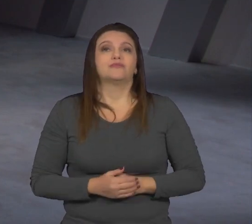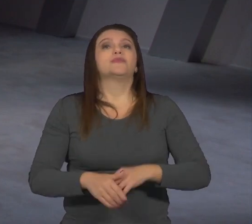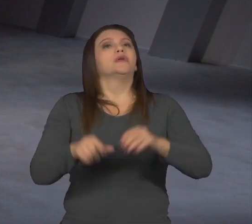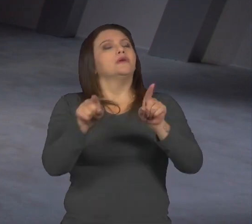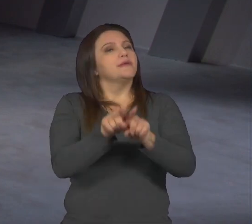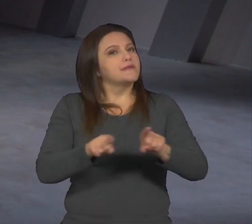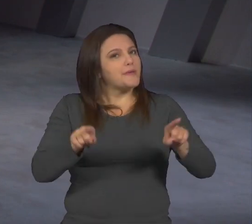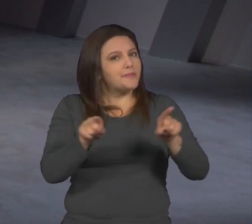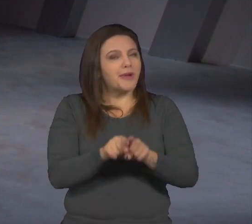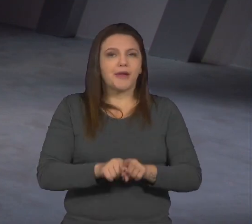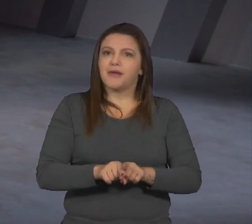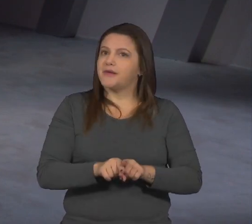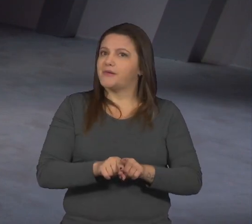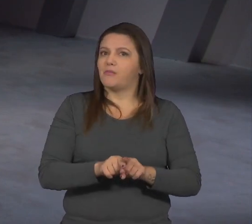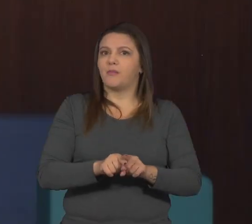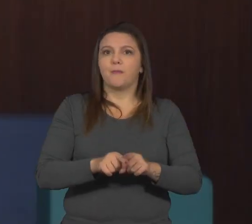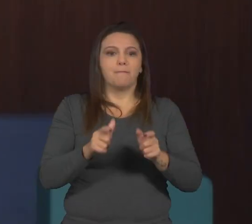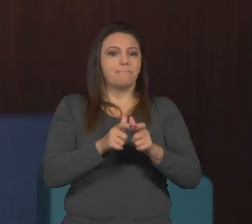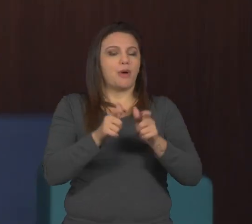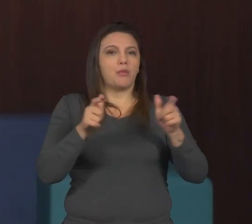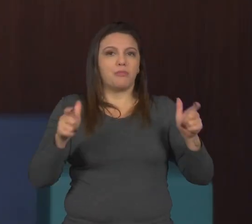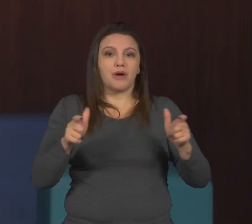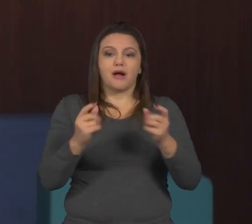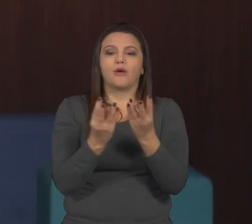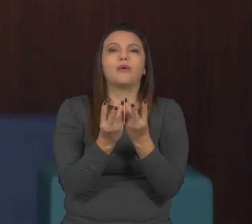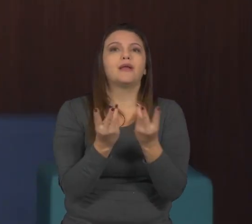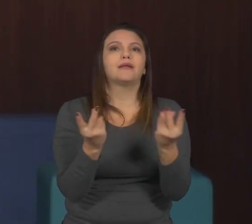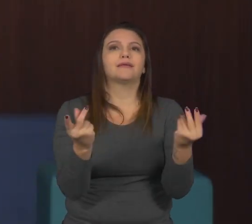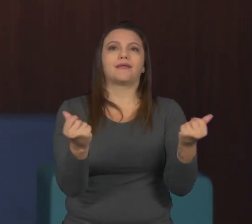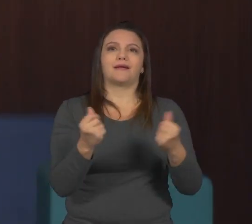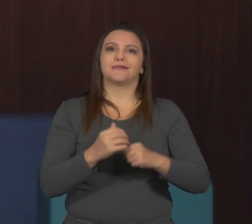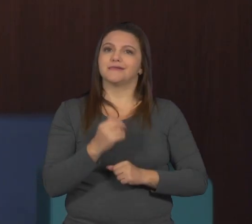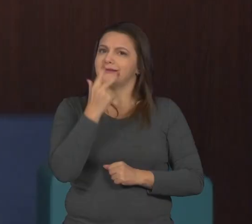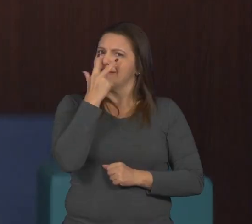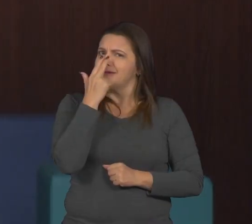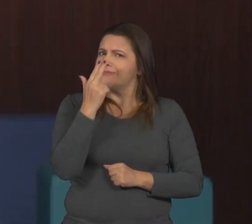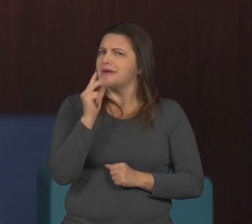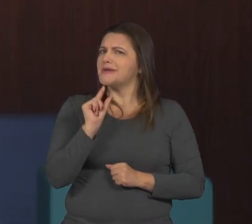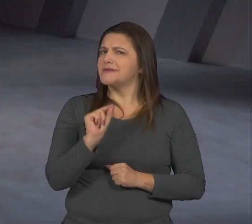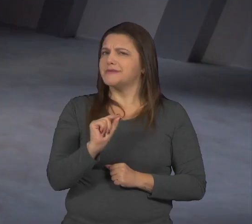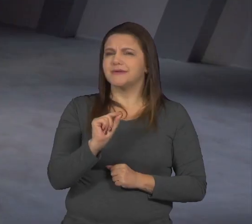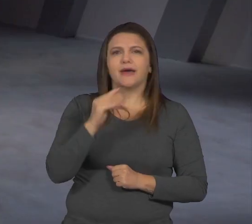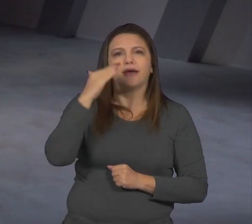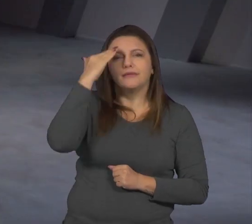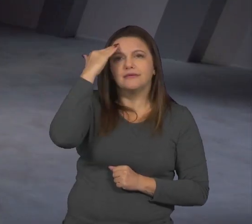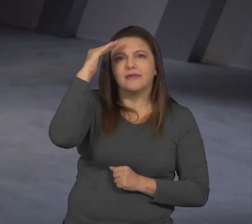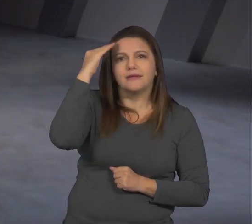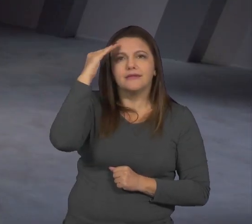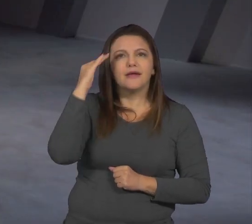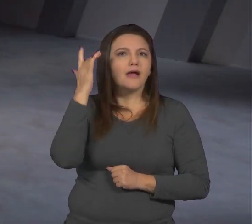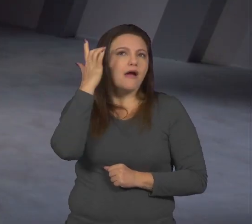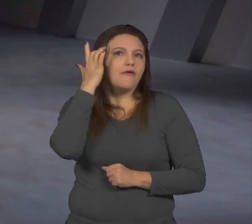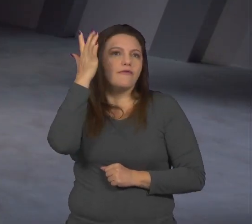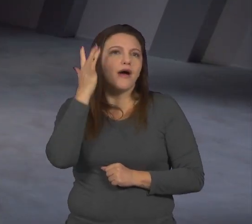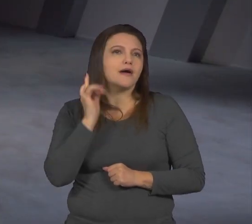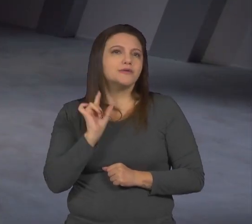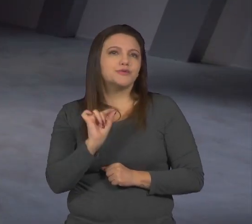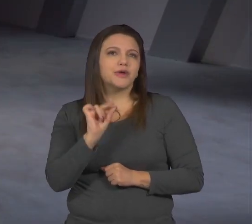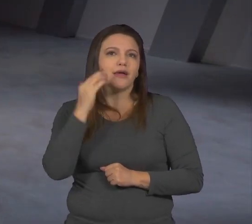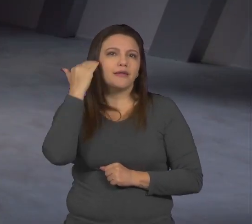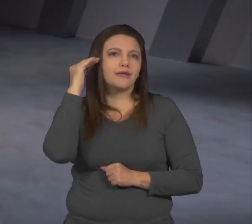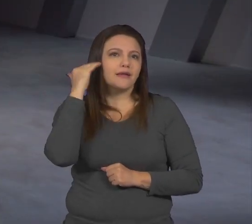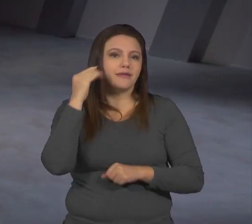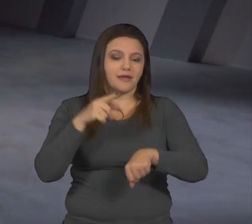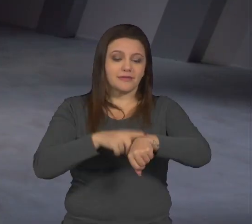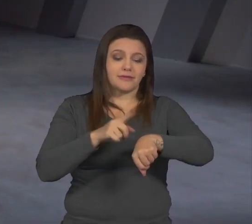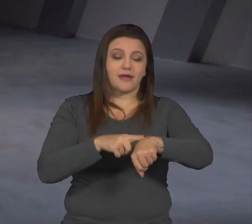a qualidade. Por que aumentando a qualidade? Parece que é mais fácil pensar, entender, né, facilmente que eu diminuo o custo e o